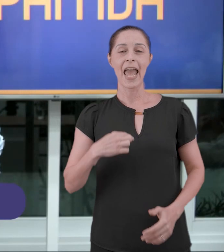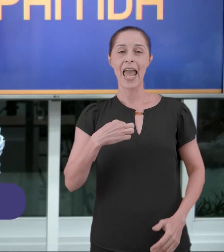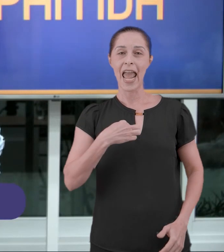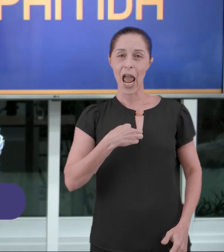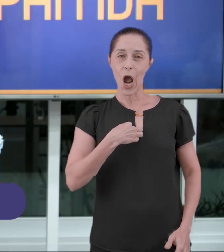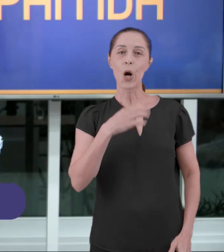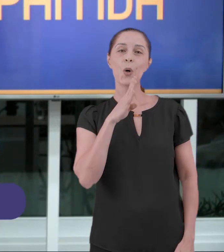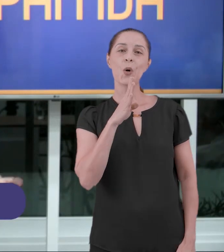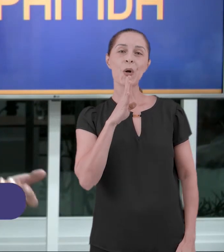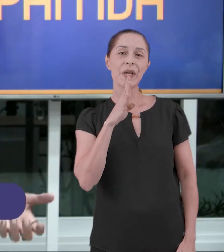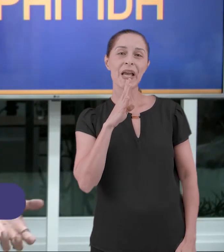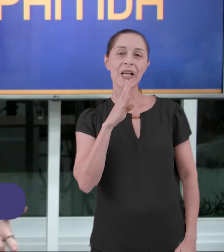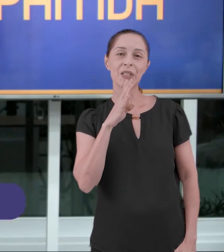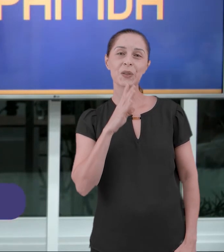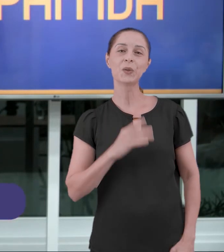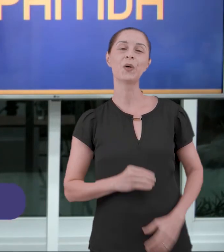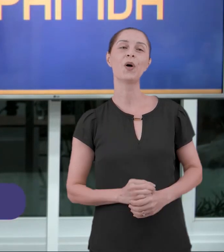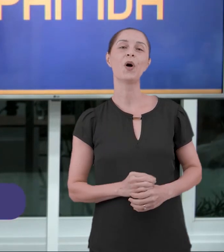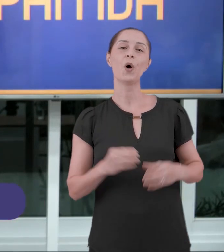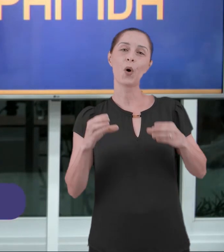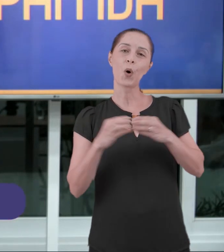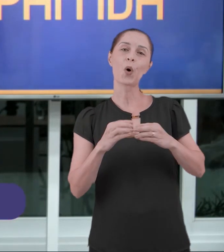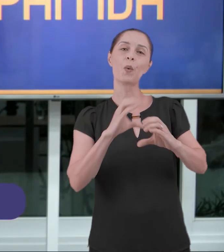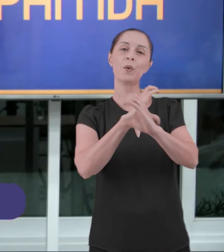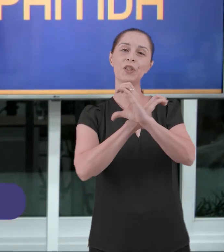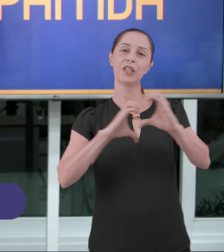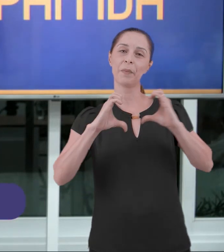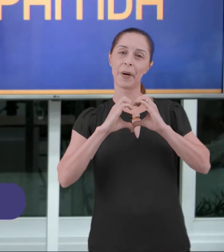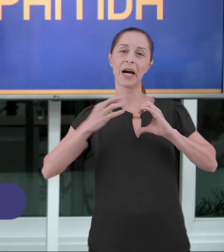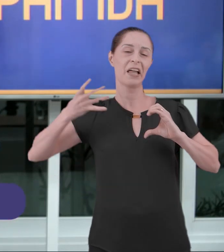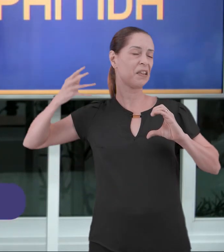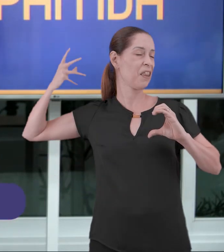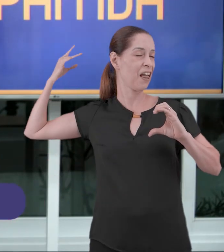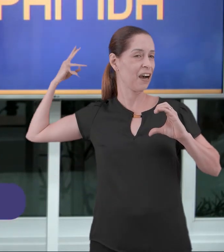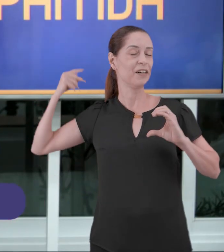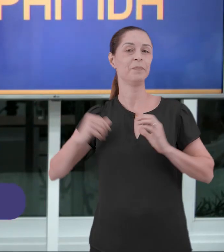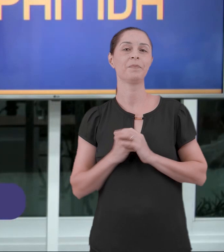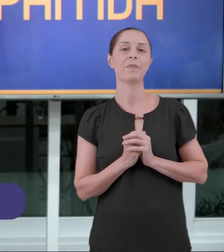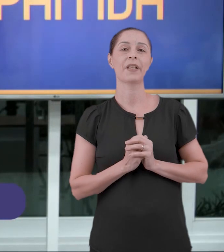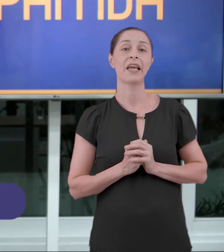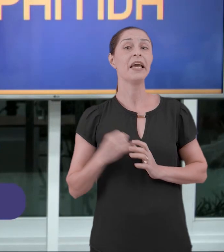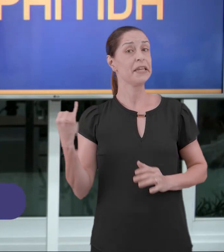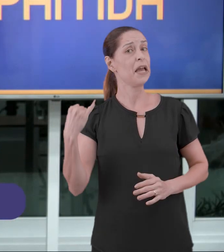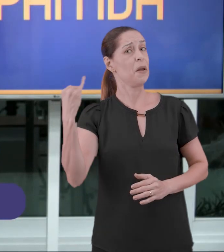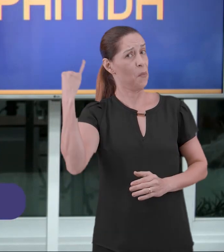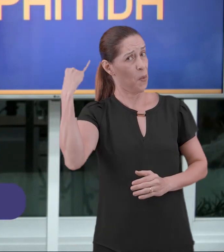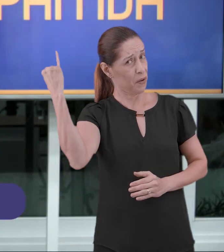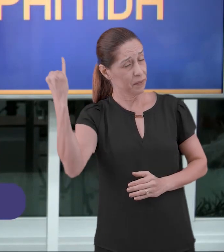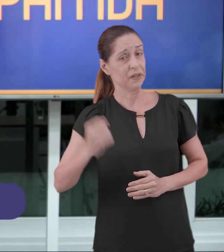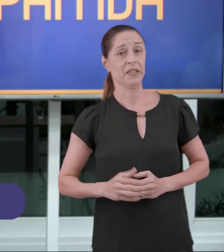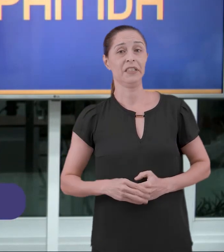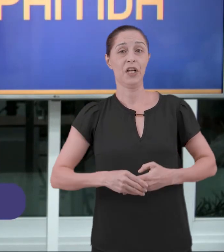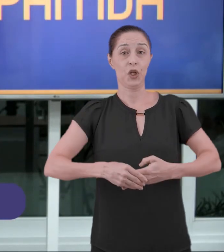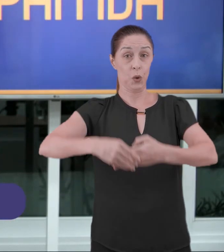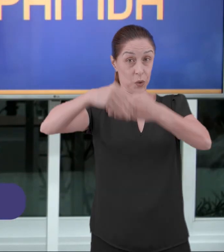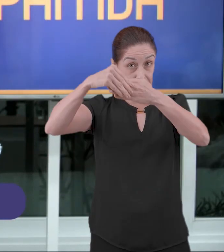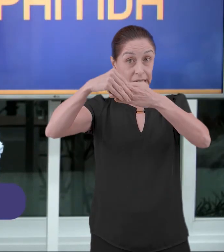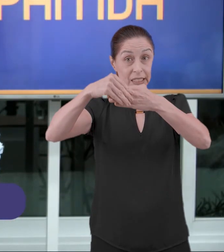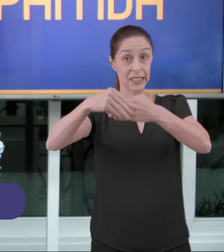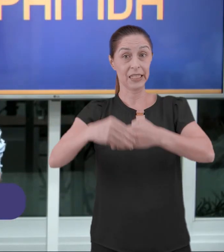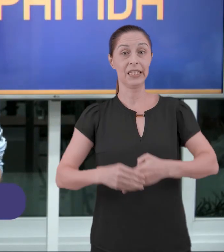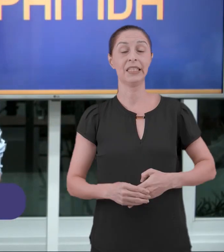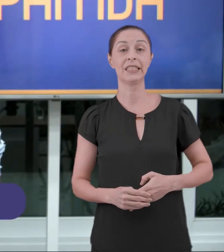tempo, e isso que o senhor colocou é muito importante, né, do acompanhamento da liderança em relação aos especiais,